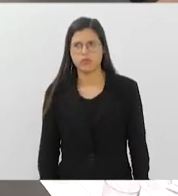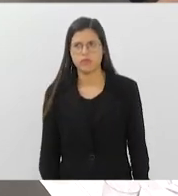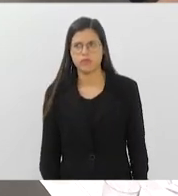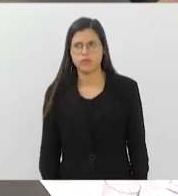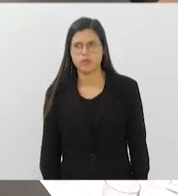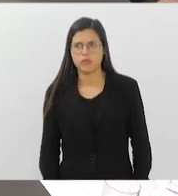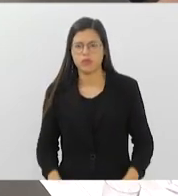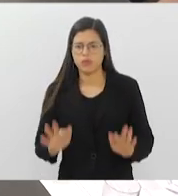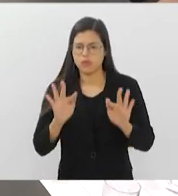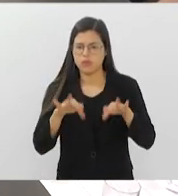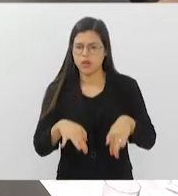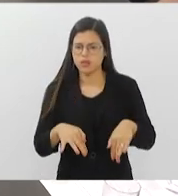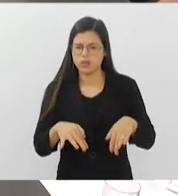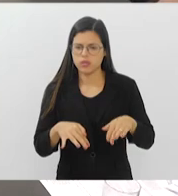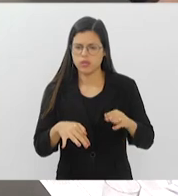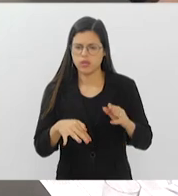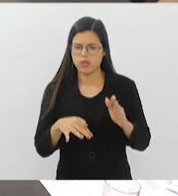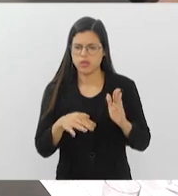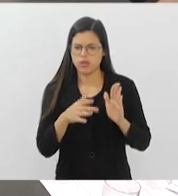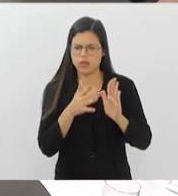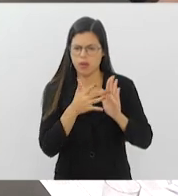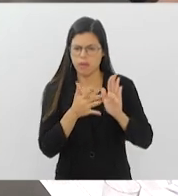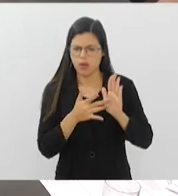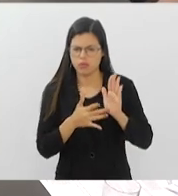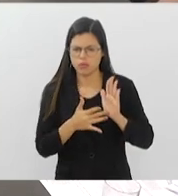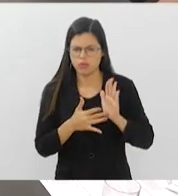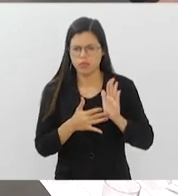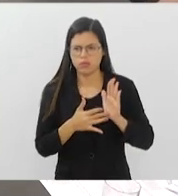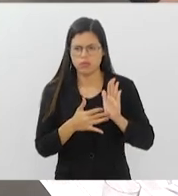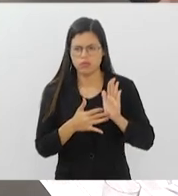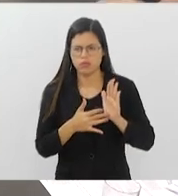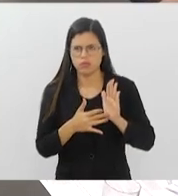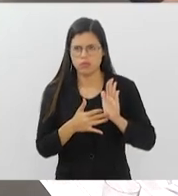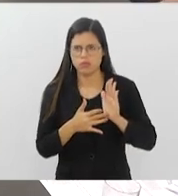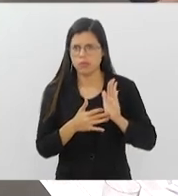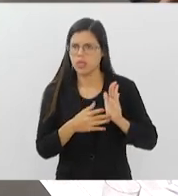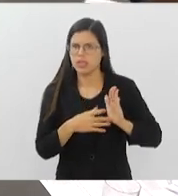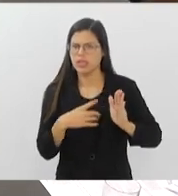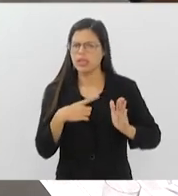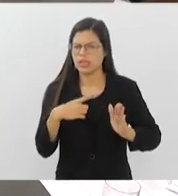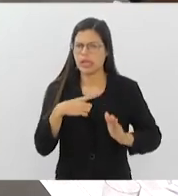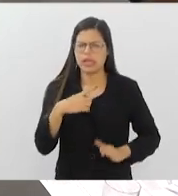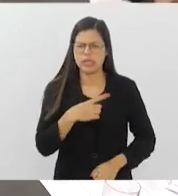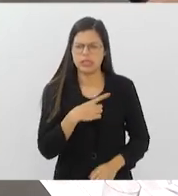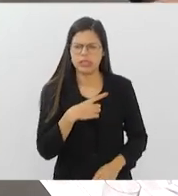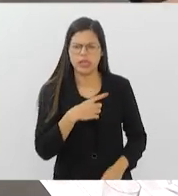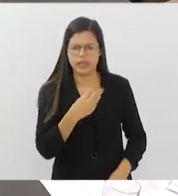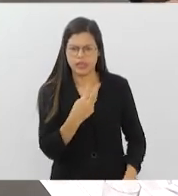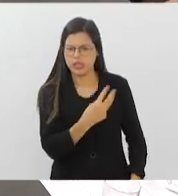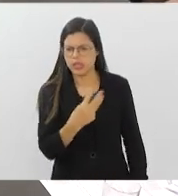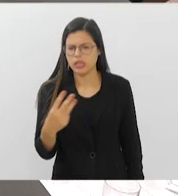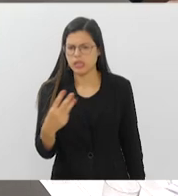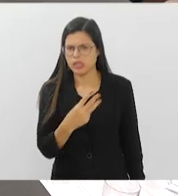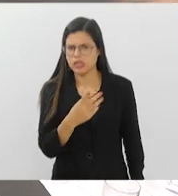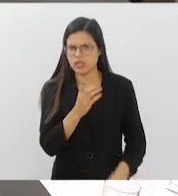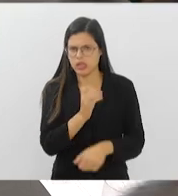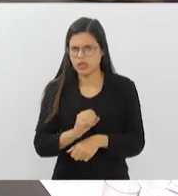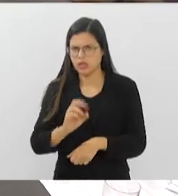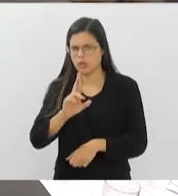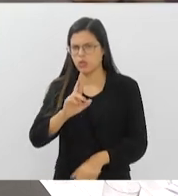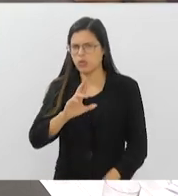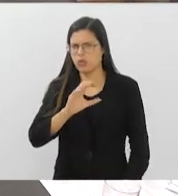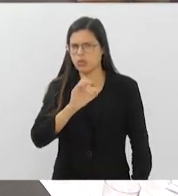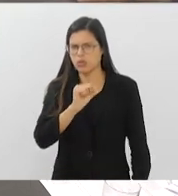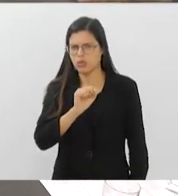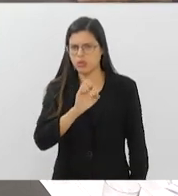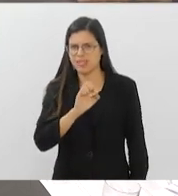Acabamos os itens da pauta. Vossa Excelência... Não, tem 33. Não? Ah, é, verdade. Tem o doutor Serginho ainda, relator.